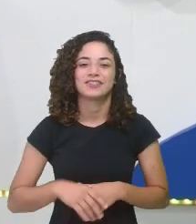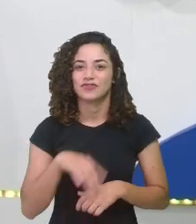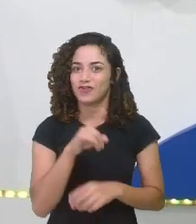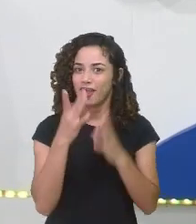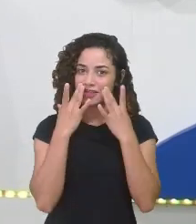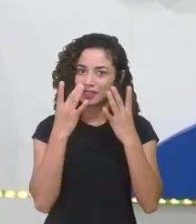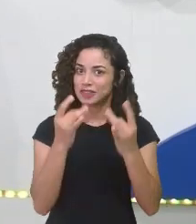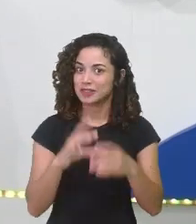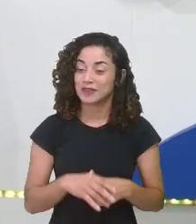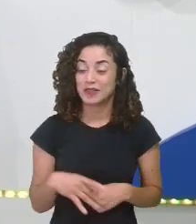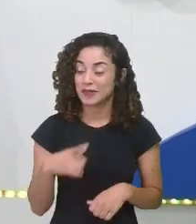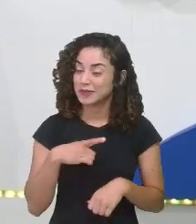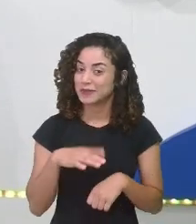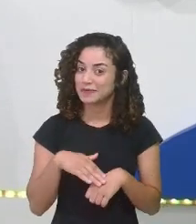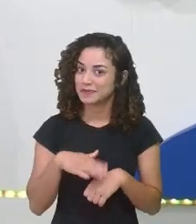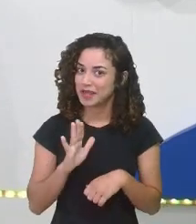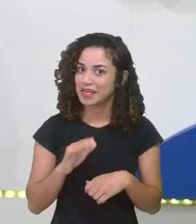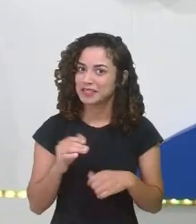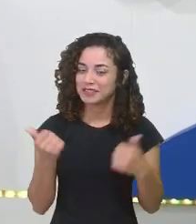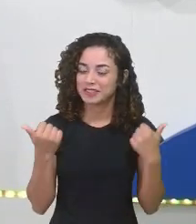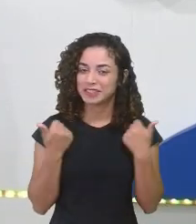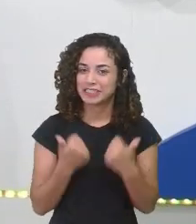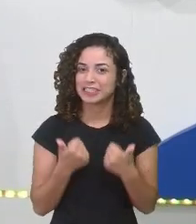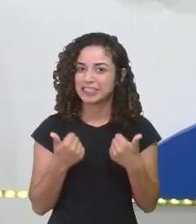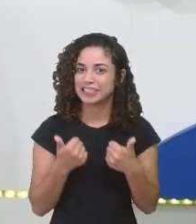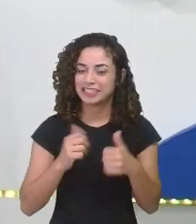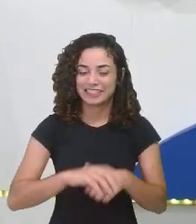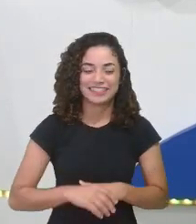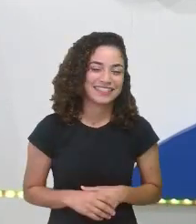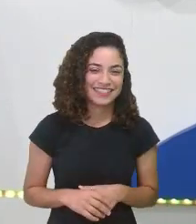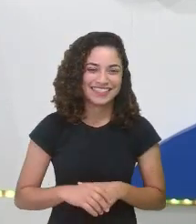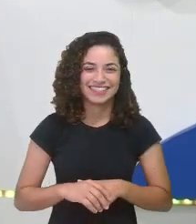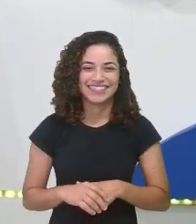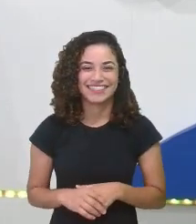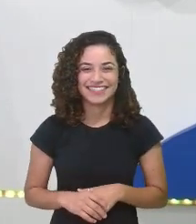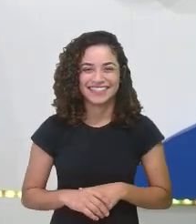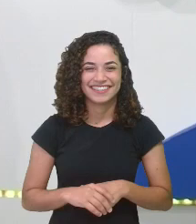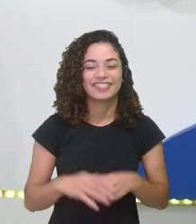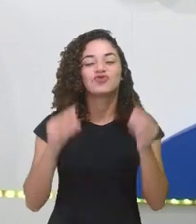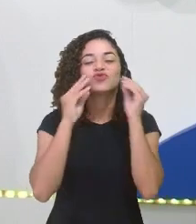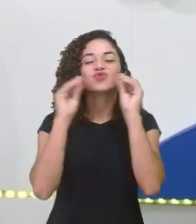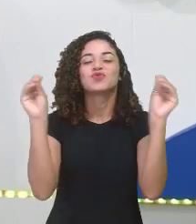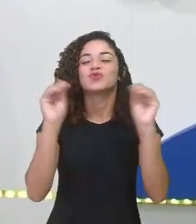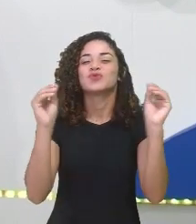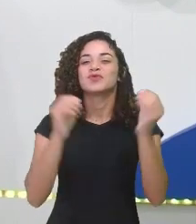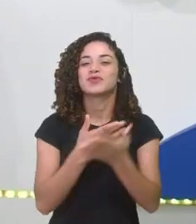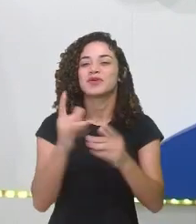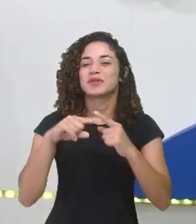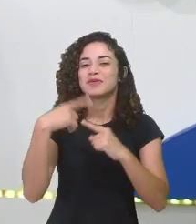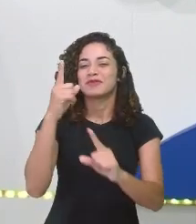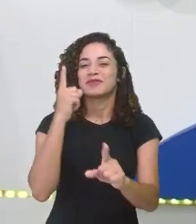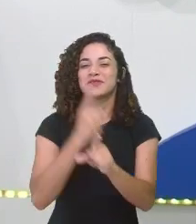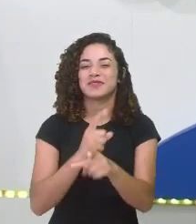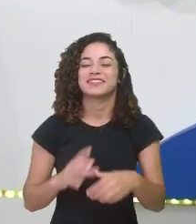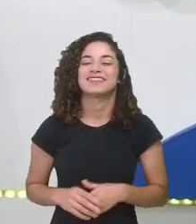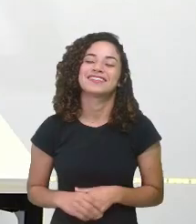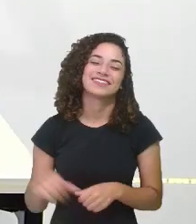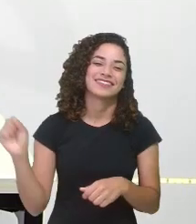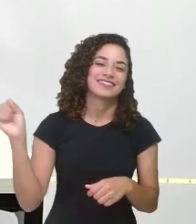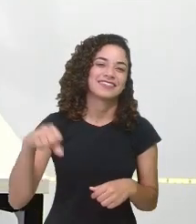fiquem atentos que ainda tem aula por aí, viu? Beijos no coração e até a próxima aula.